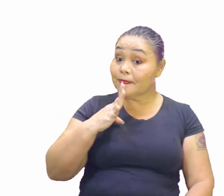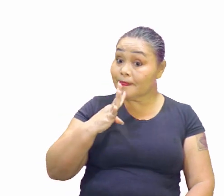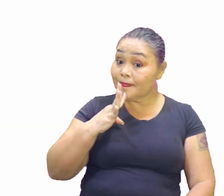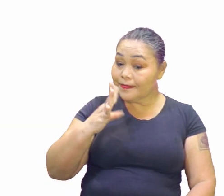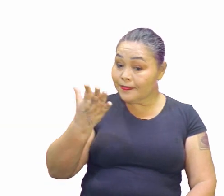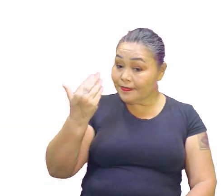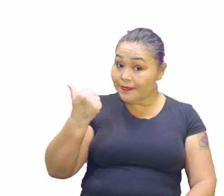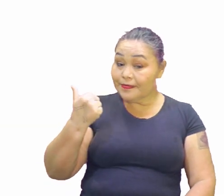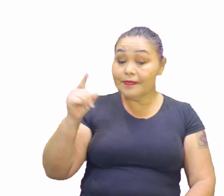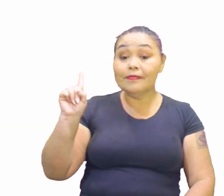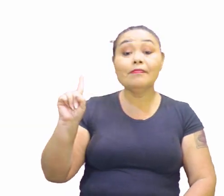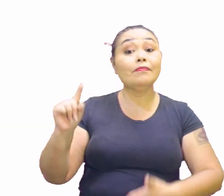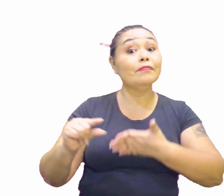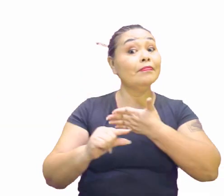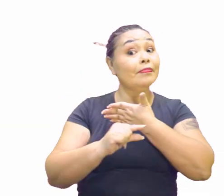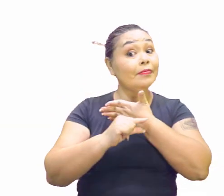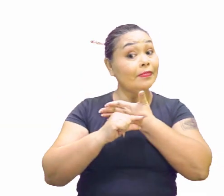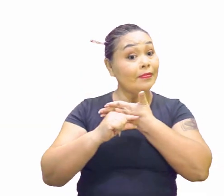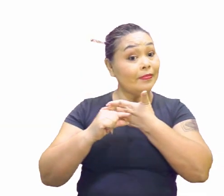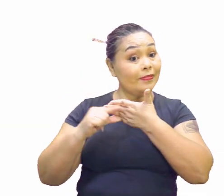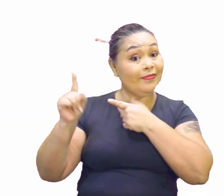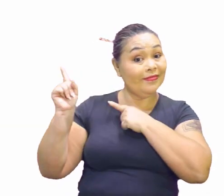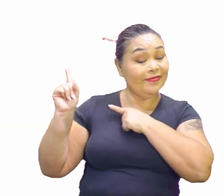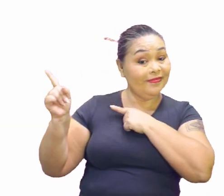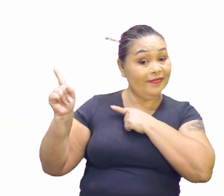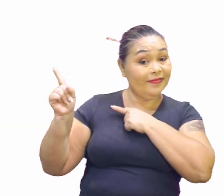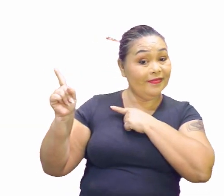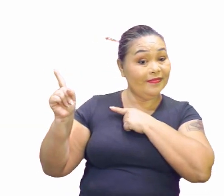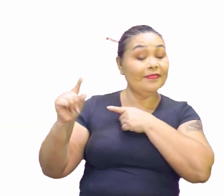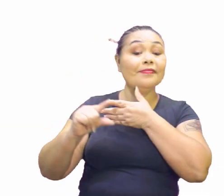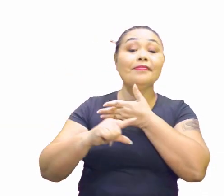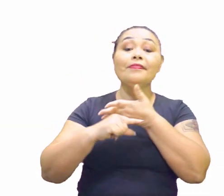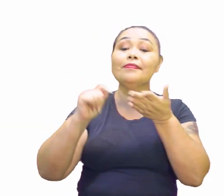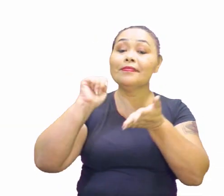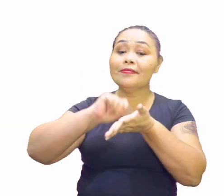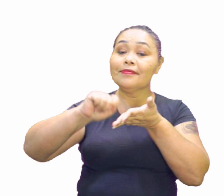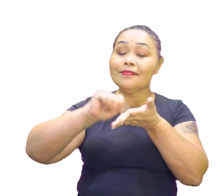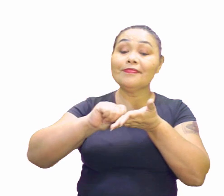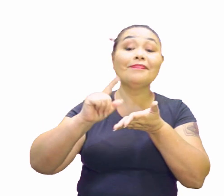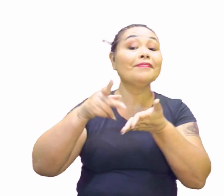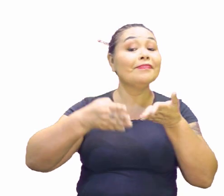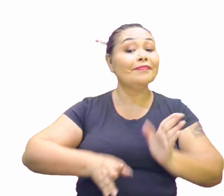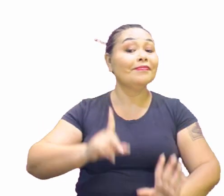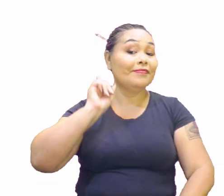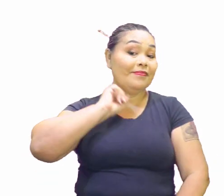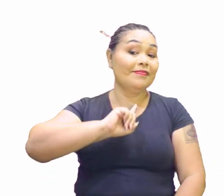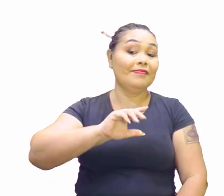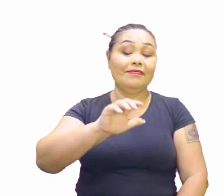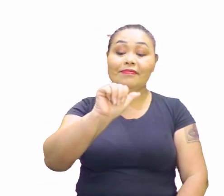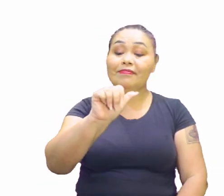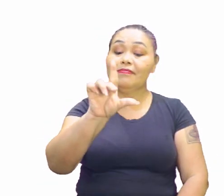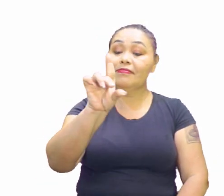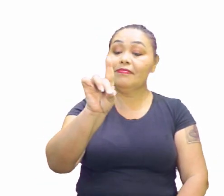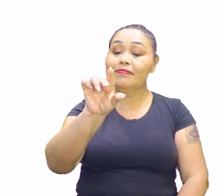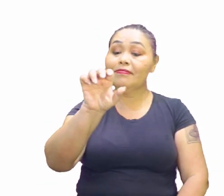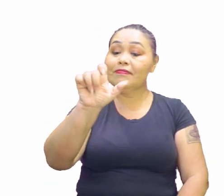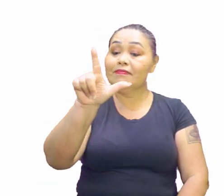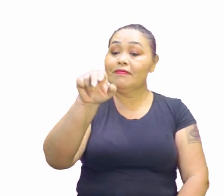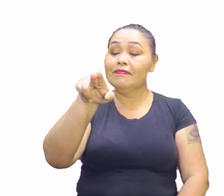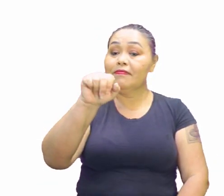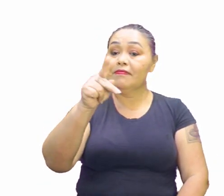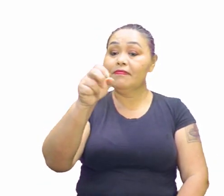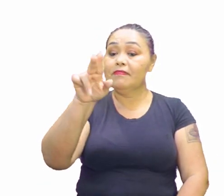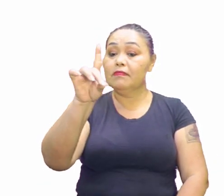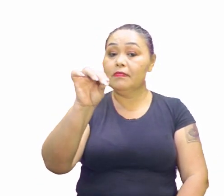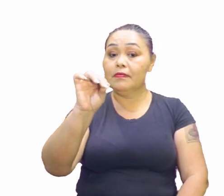mais sobre a autora Adélia Prado. Olha lá, a escritora mineira Adélia Prado publicou seu